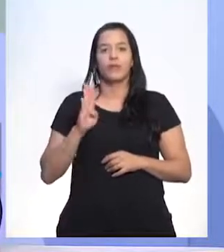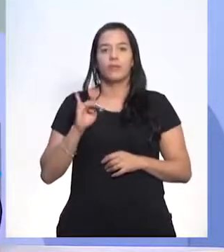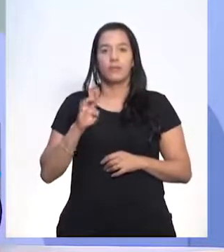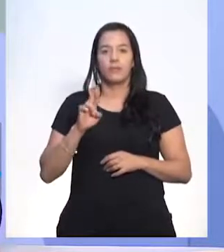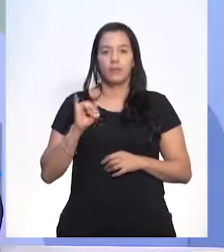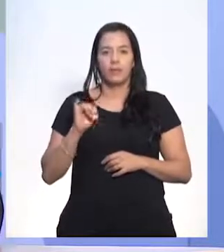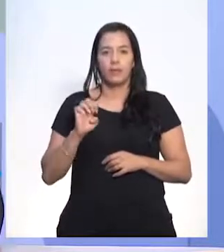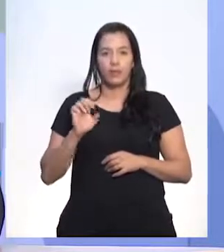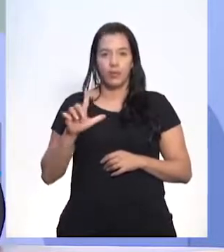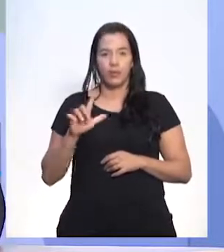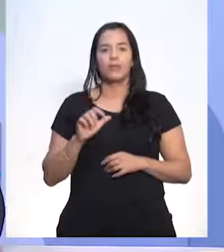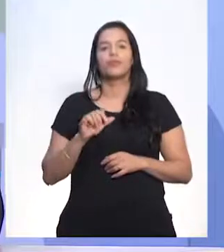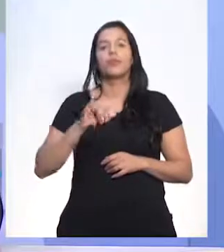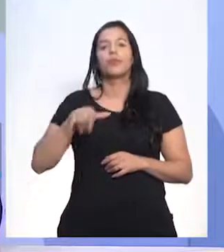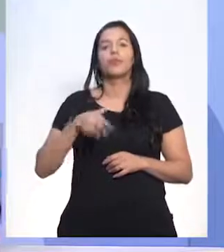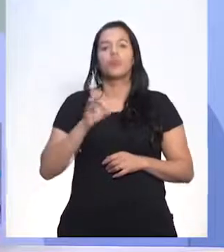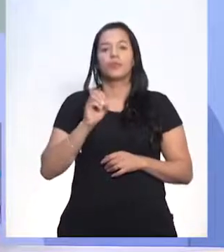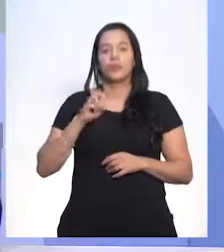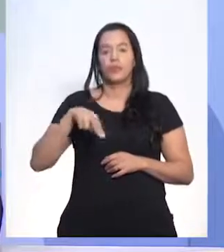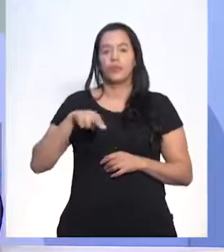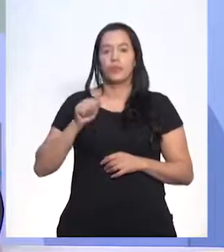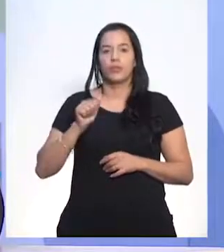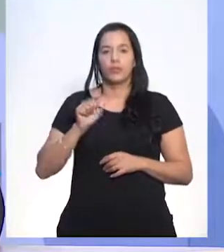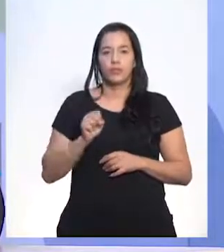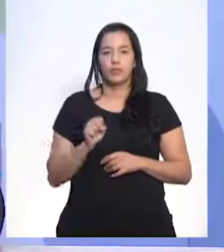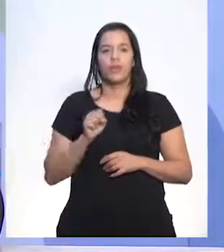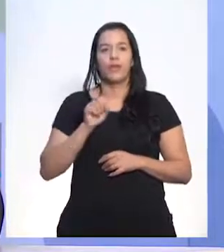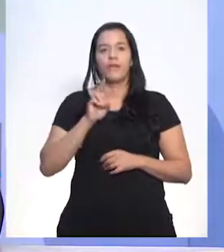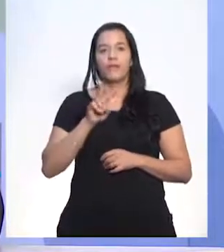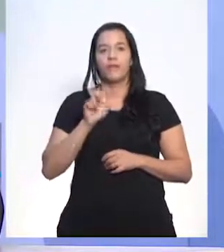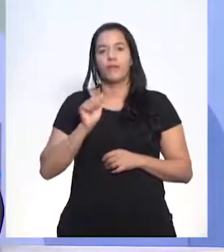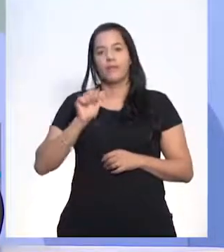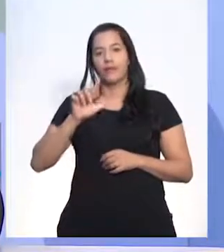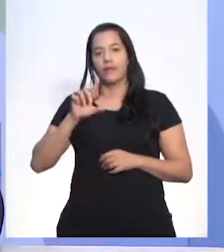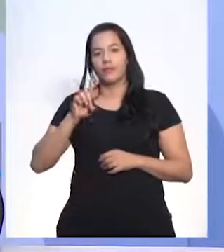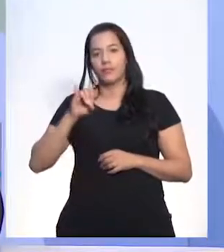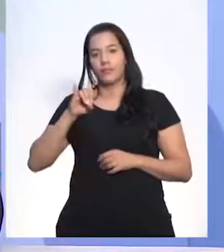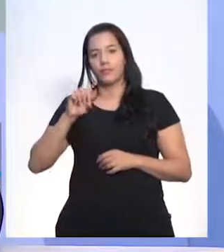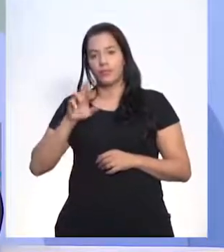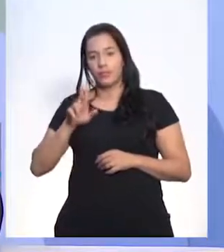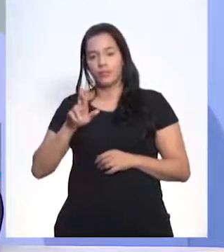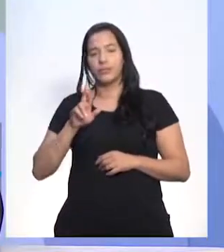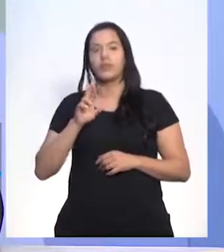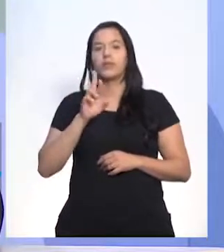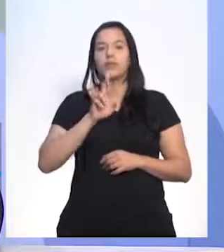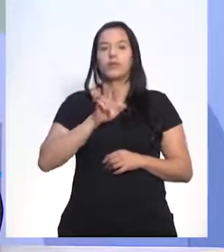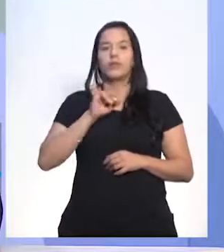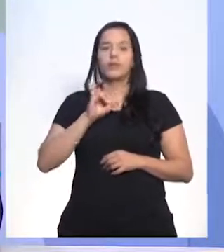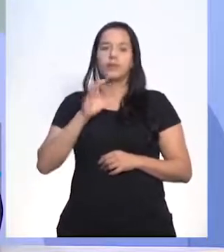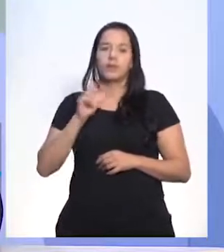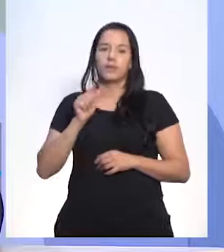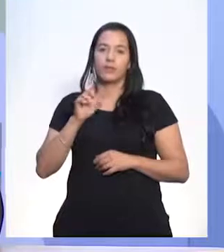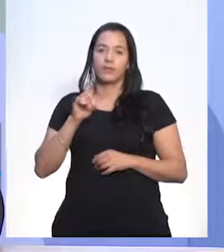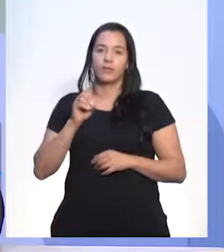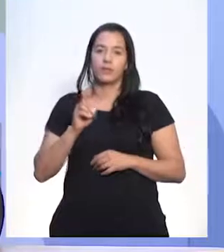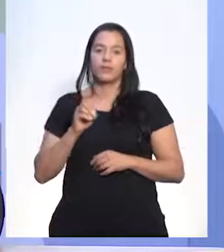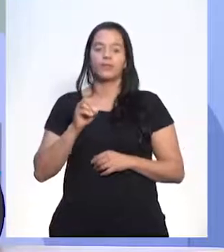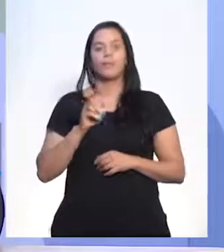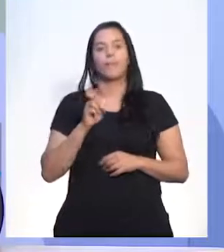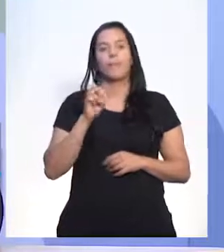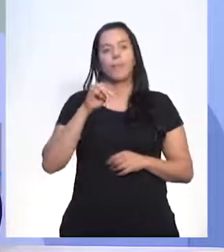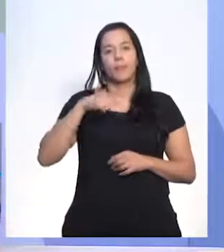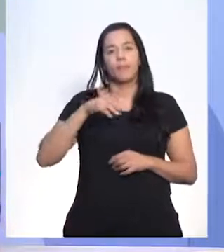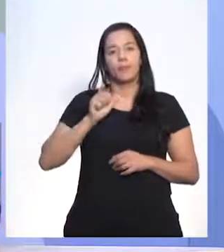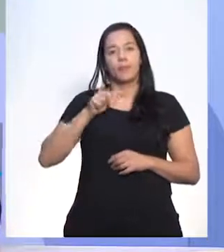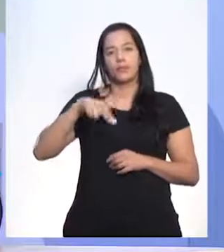professor Jonas, Vanessa, do professor Valdir, Ricardo, do professor Luiz Roberto, Gabriel, da professora Célia Helena, Ana,